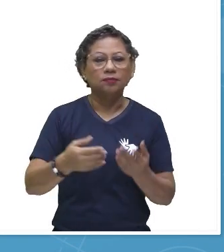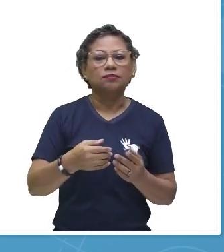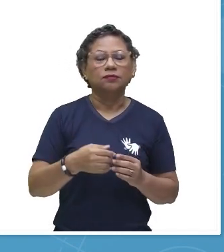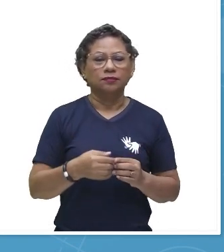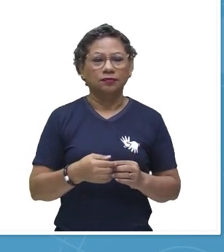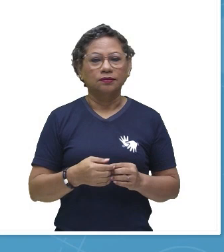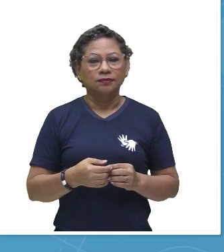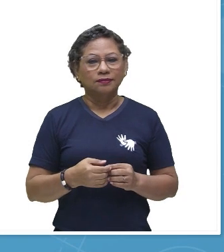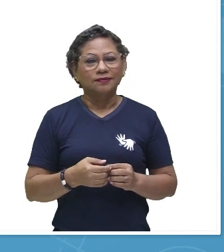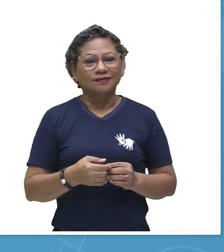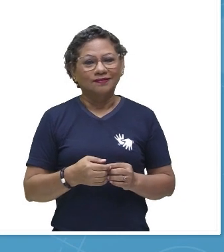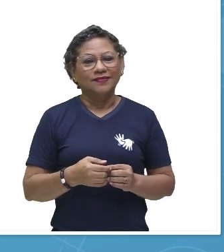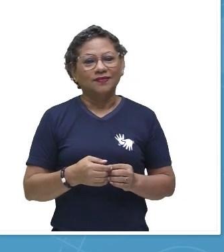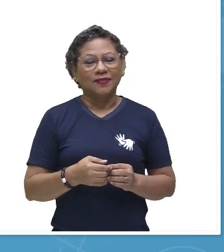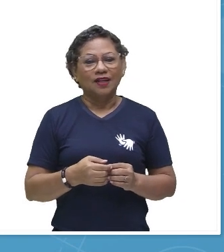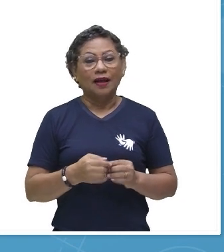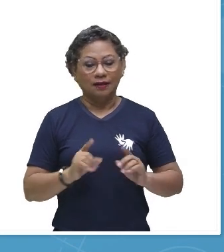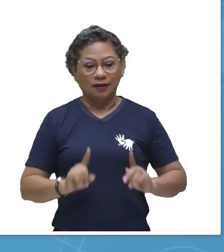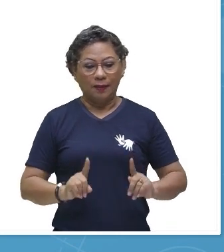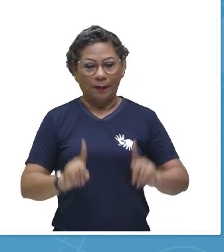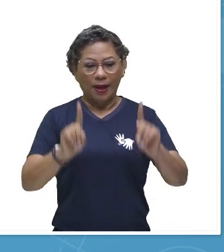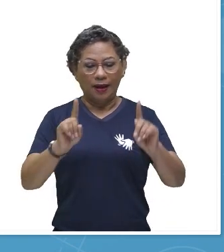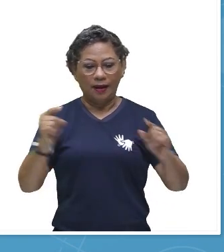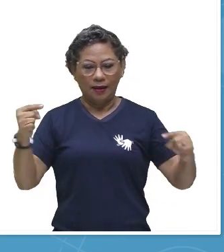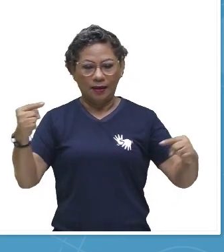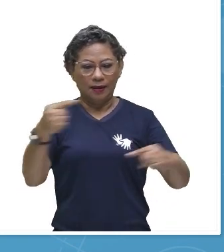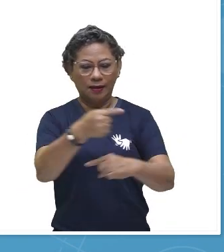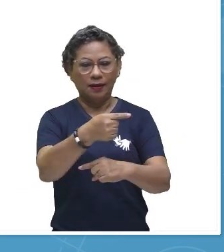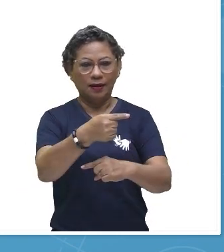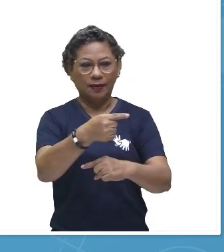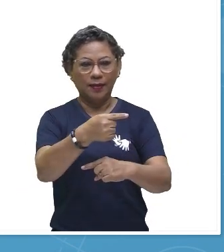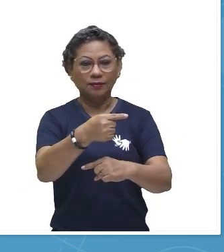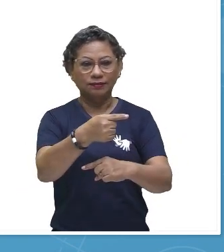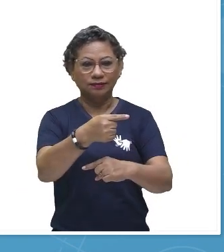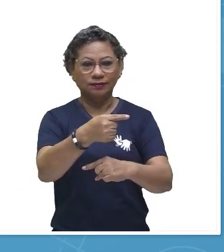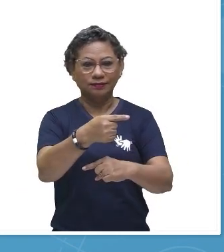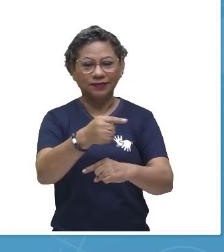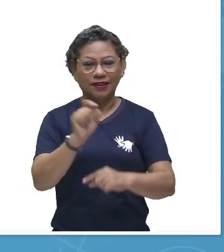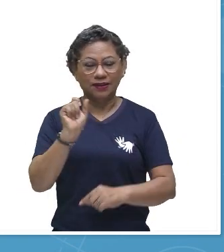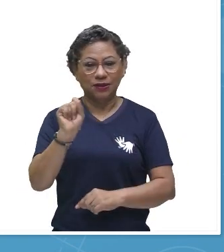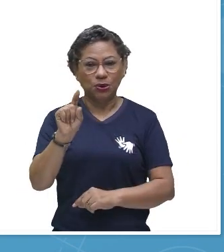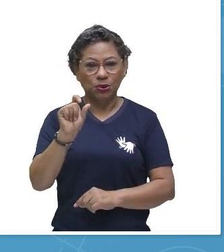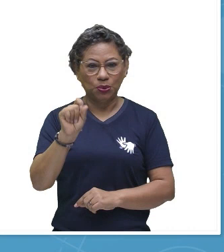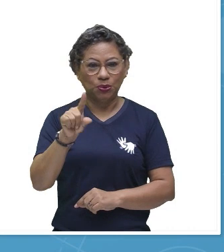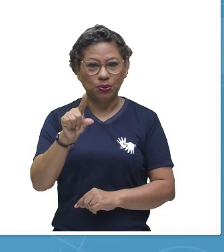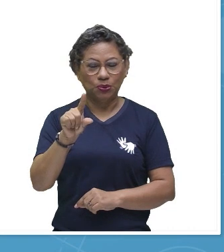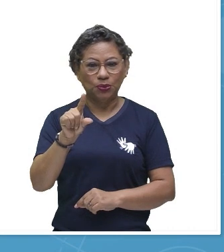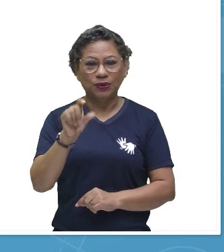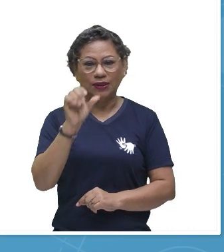e laranja? Então, observem aí que nós temos a reta azul